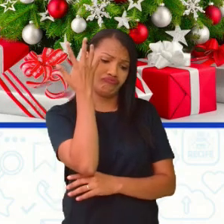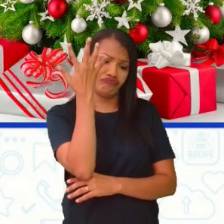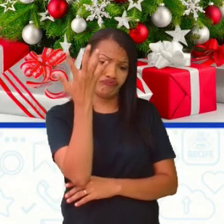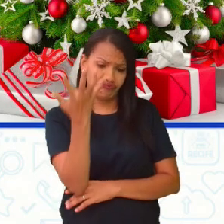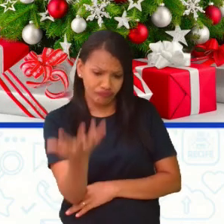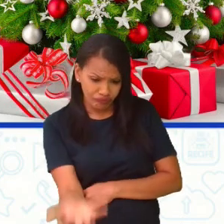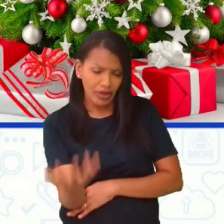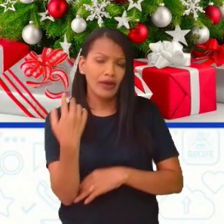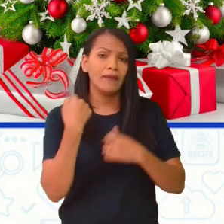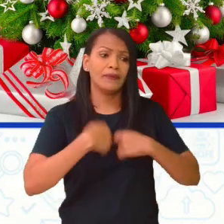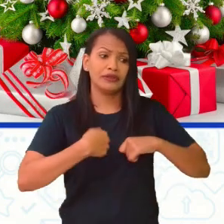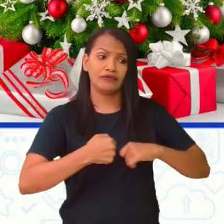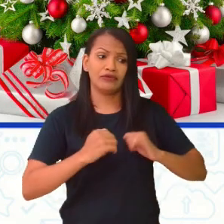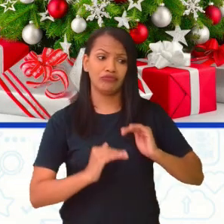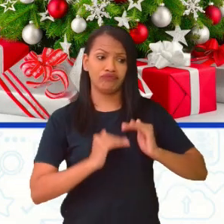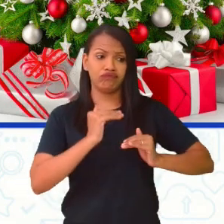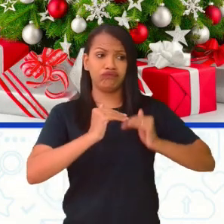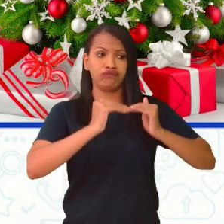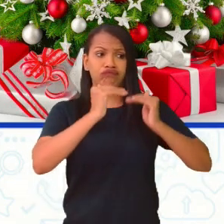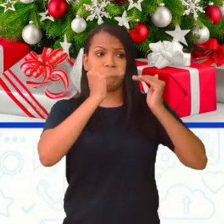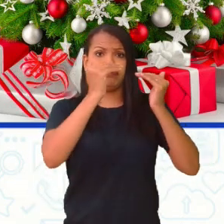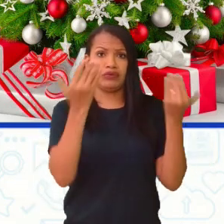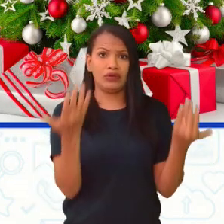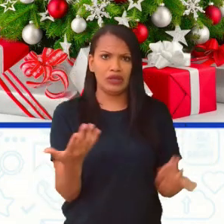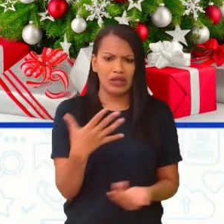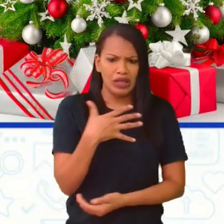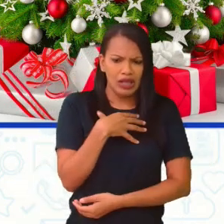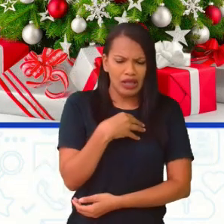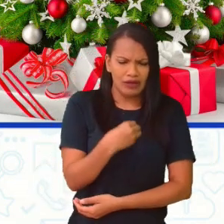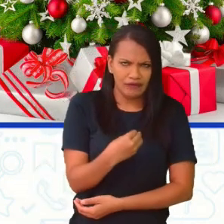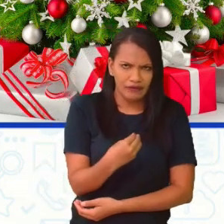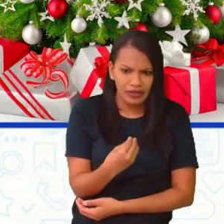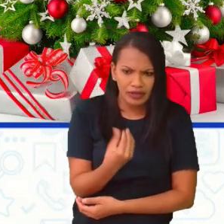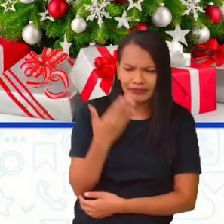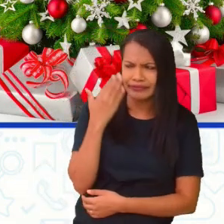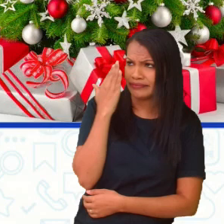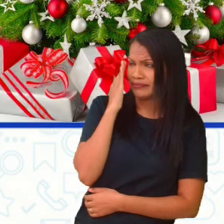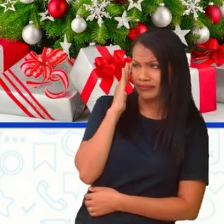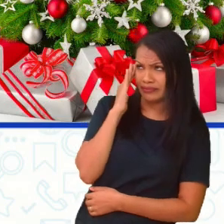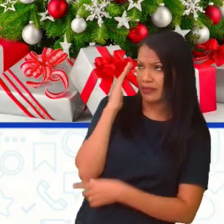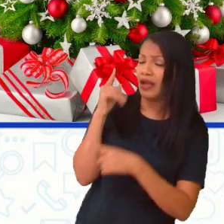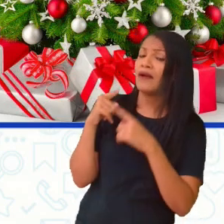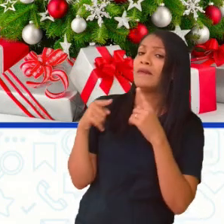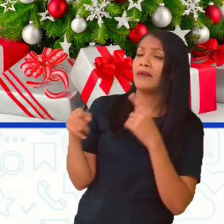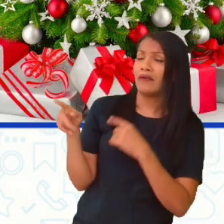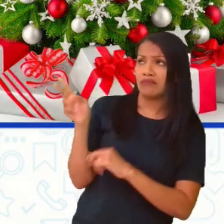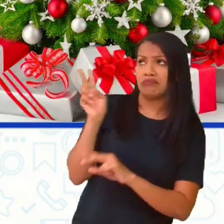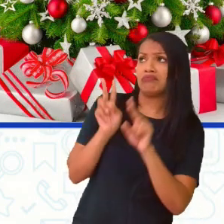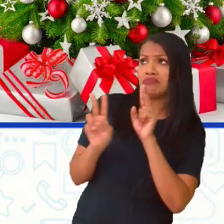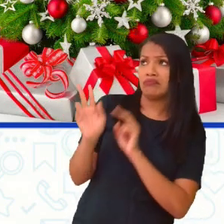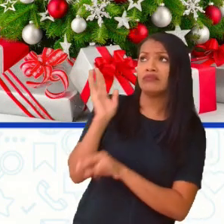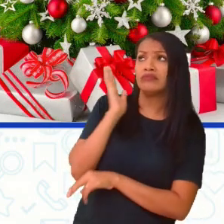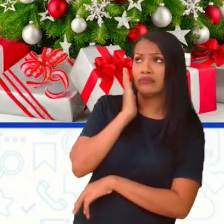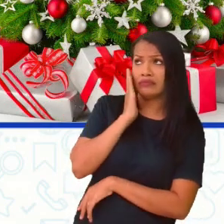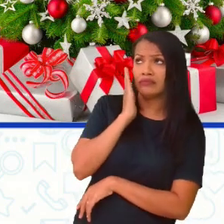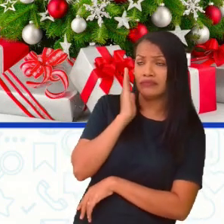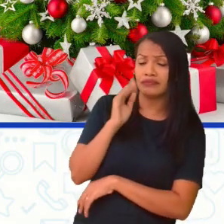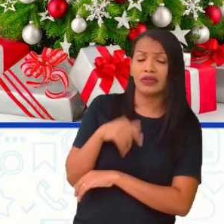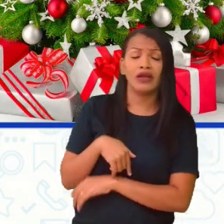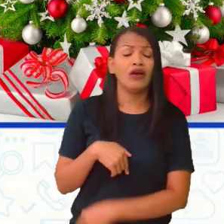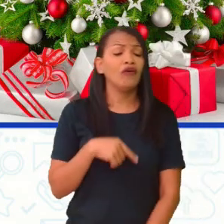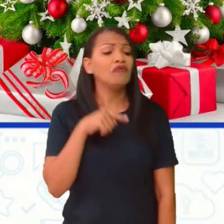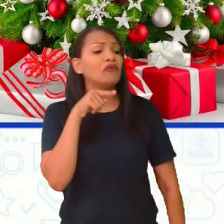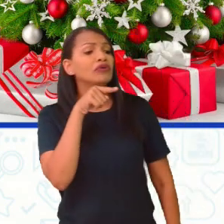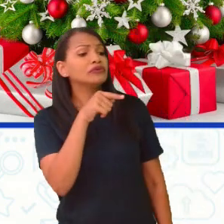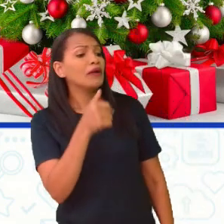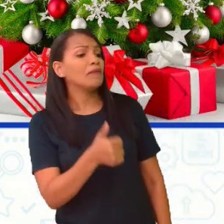sejam bem-sucedidas. As árvores filhas pareciam não entender, mas ouviam sua mãe atentamente. Você, minha primeira